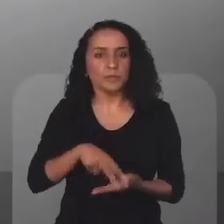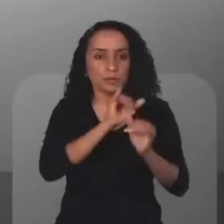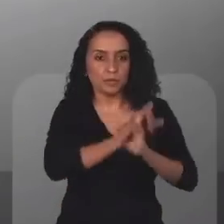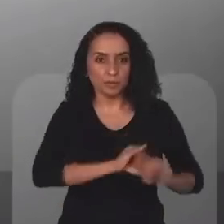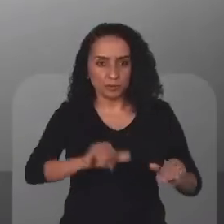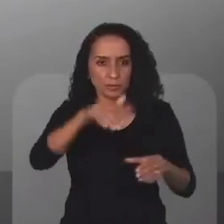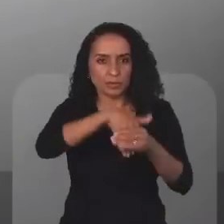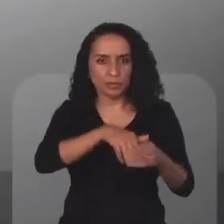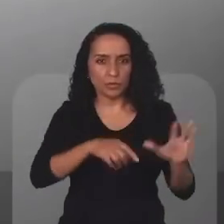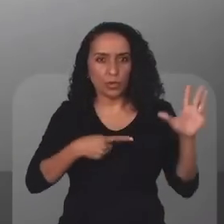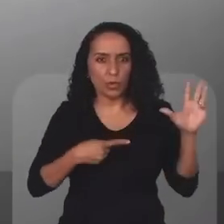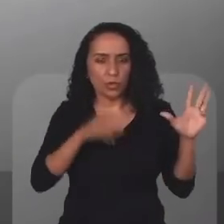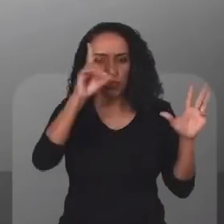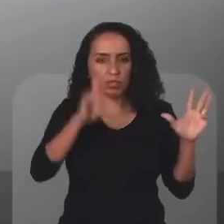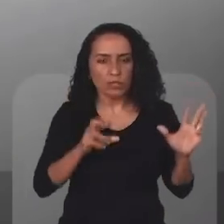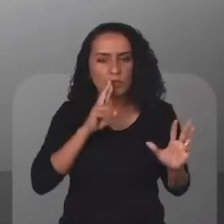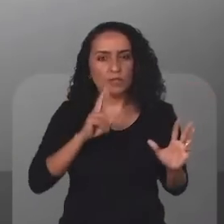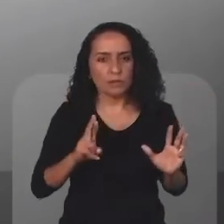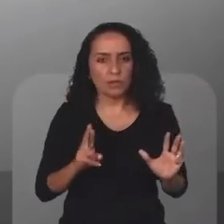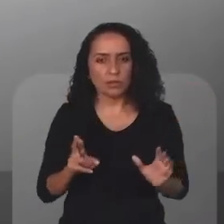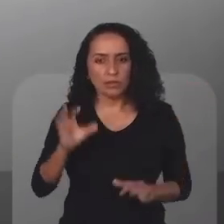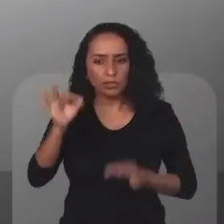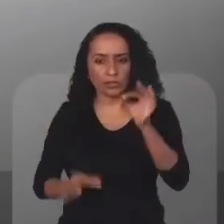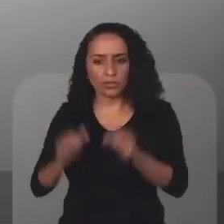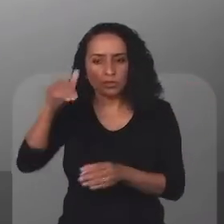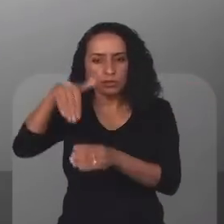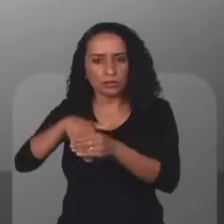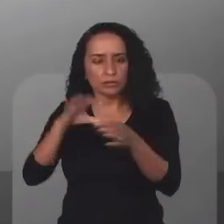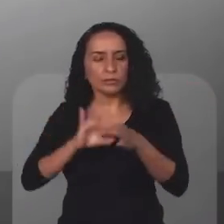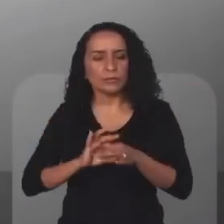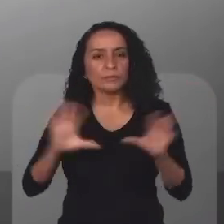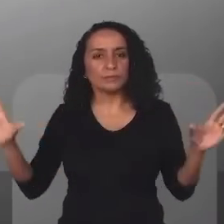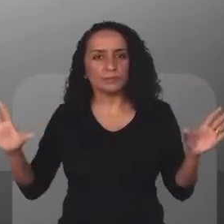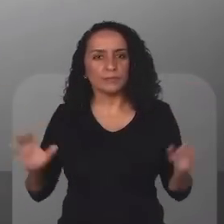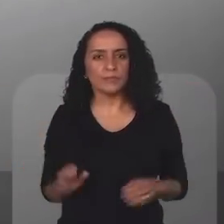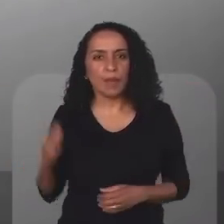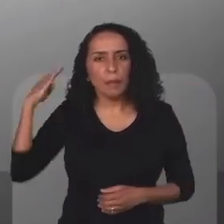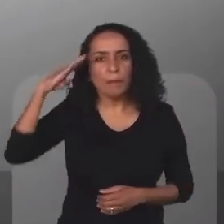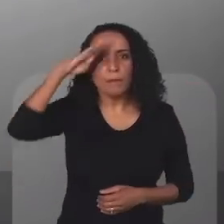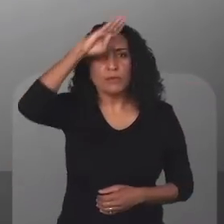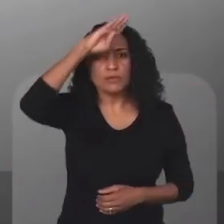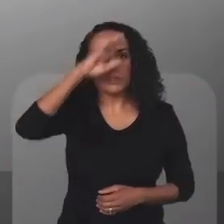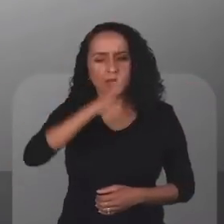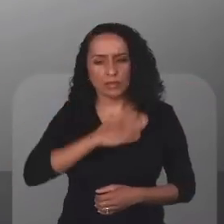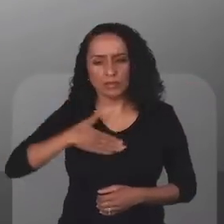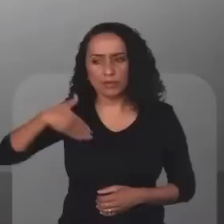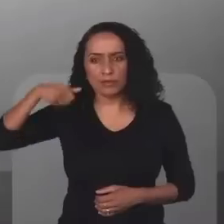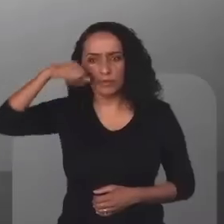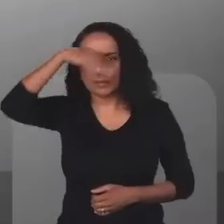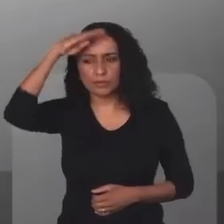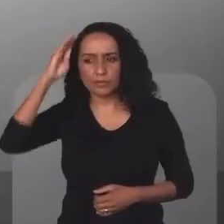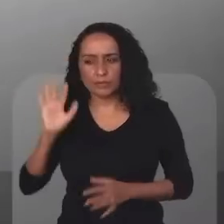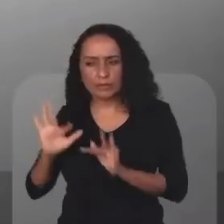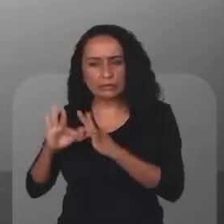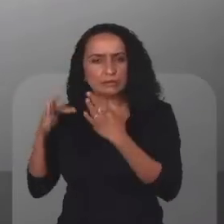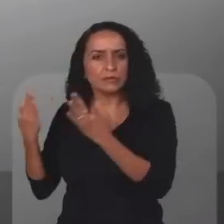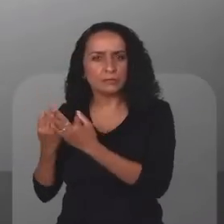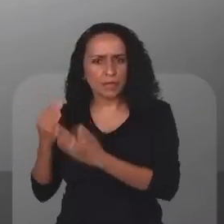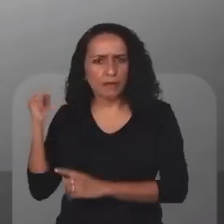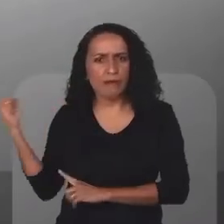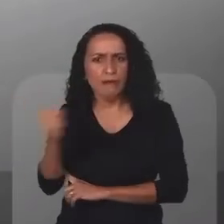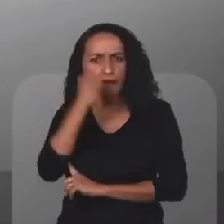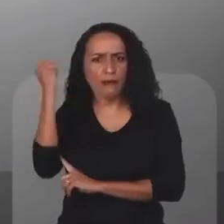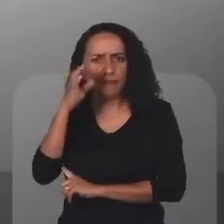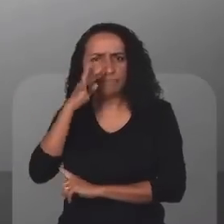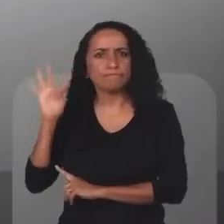Hoje eu estou aqui no programa do Lula para um direito de resposta concedido pela Justiça Eleitoral. Jair Bolsonaro, a primeira-dama Michelle e seus